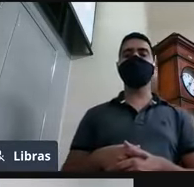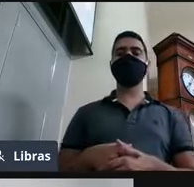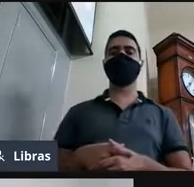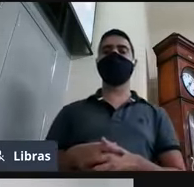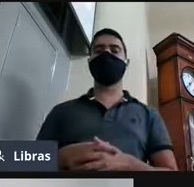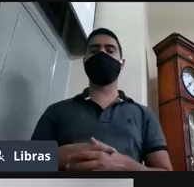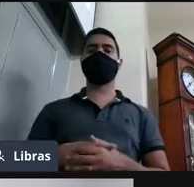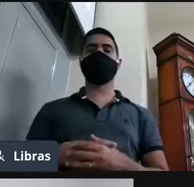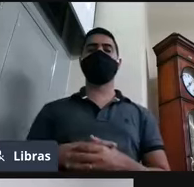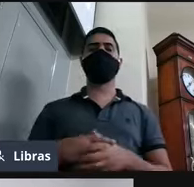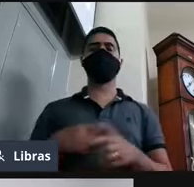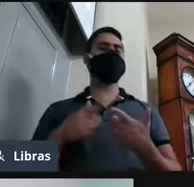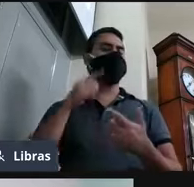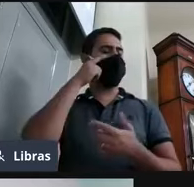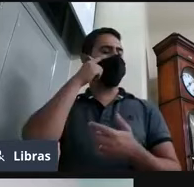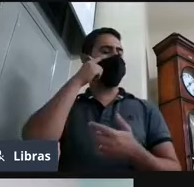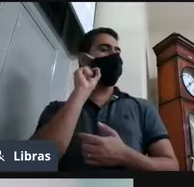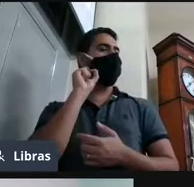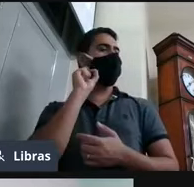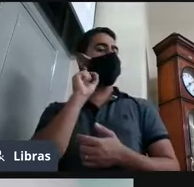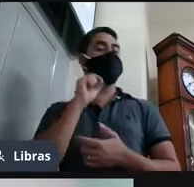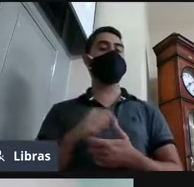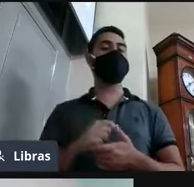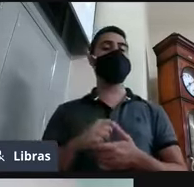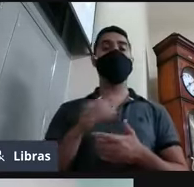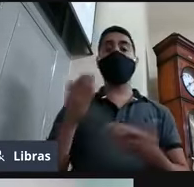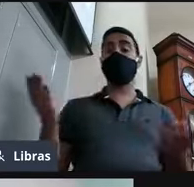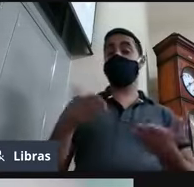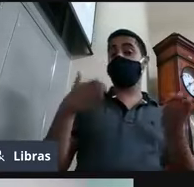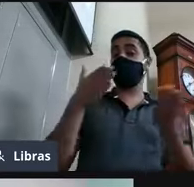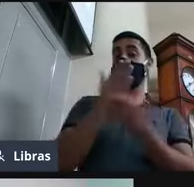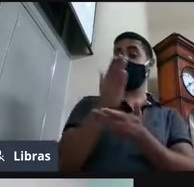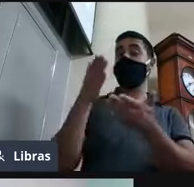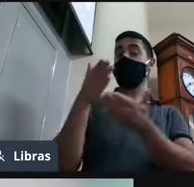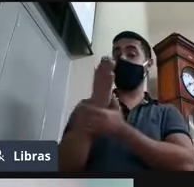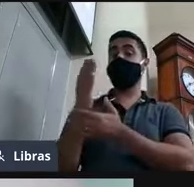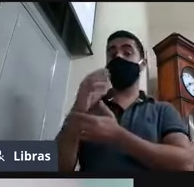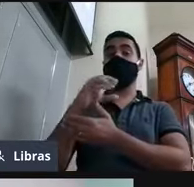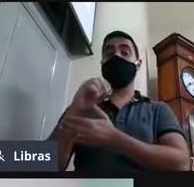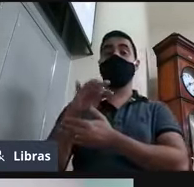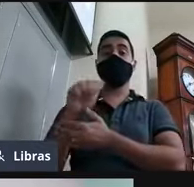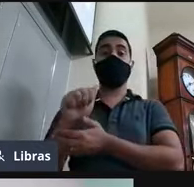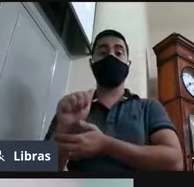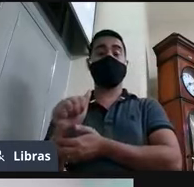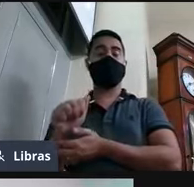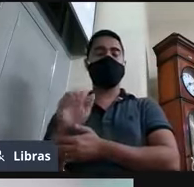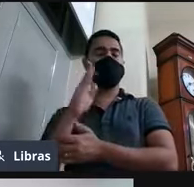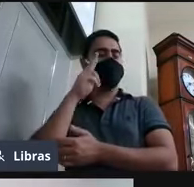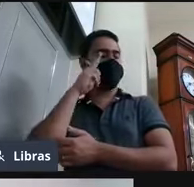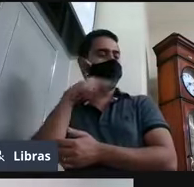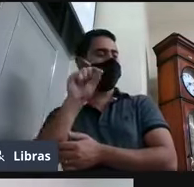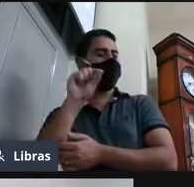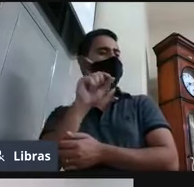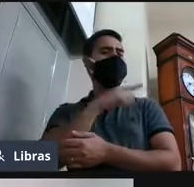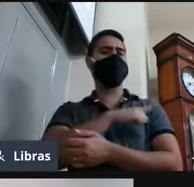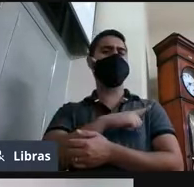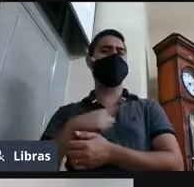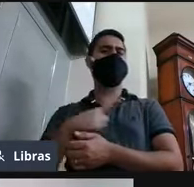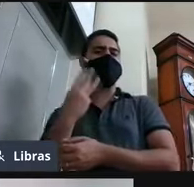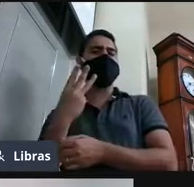Porque o que a gente está vendo na nossa cidade, a gente está aprovando hoje a conta do nosso prefeito. Mas eu tô vendo ele governar a nossa